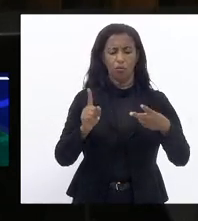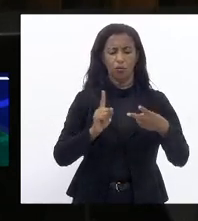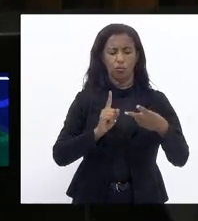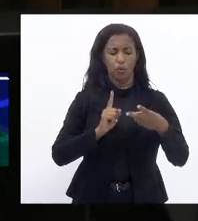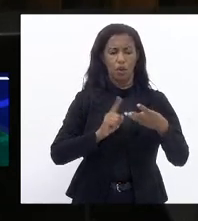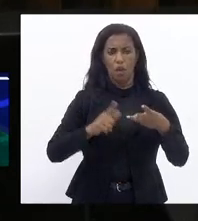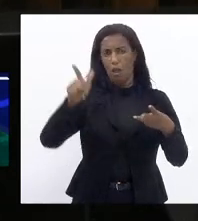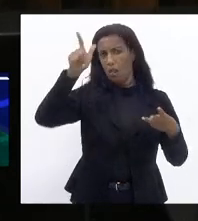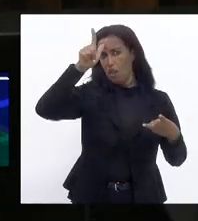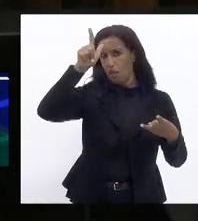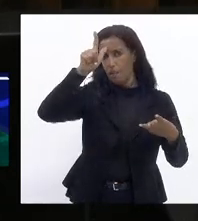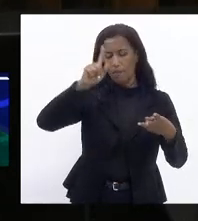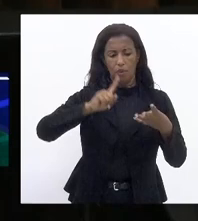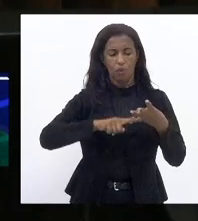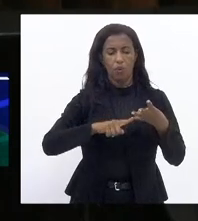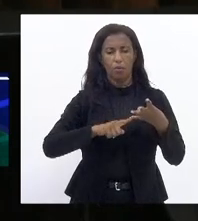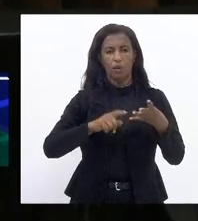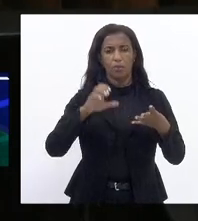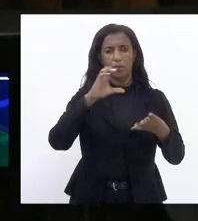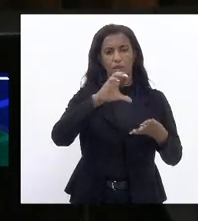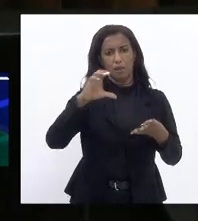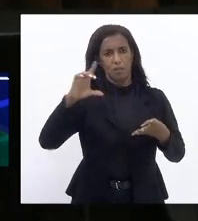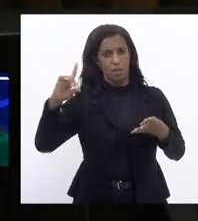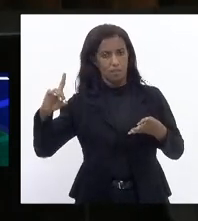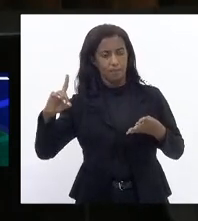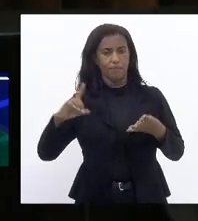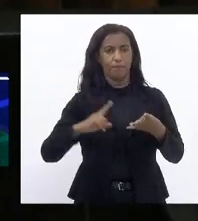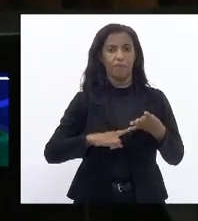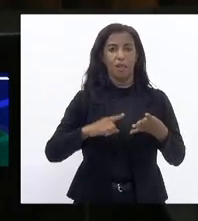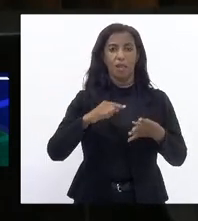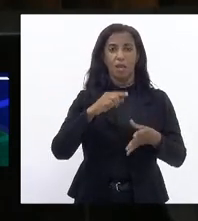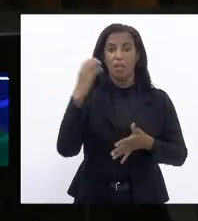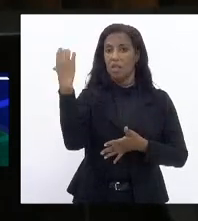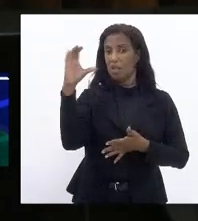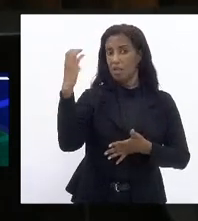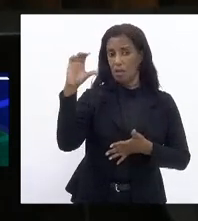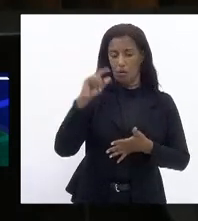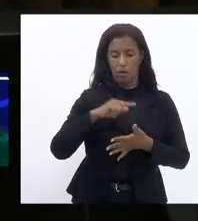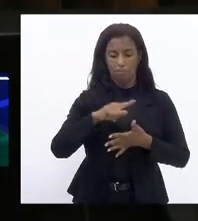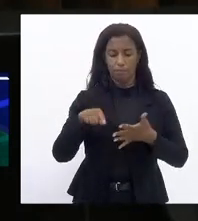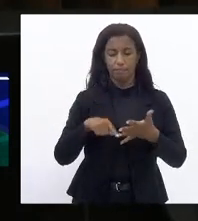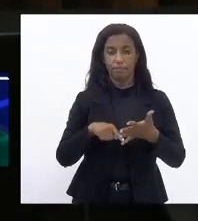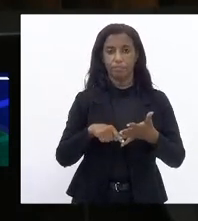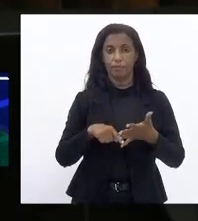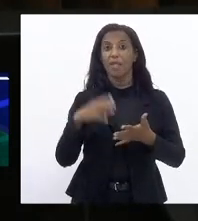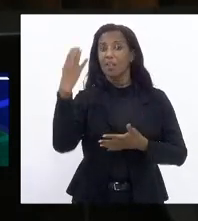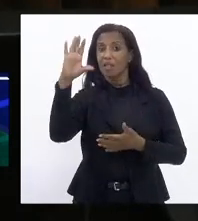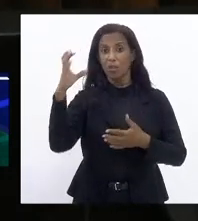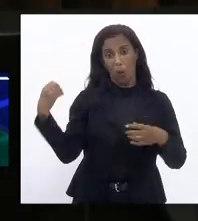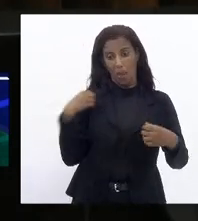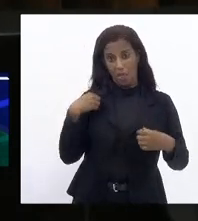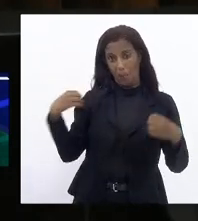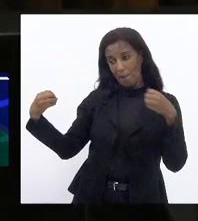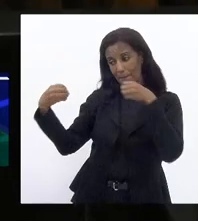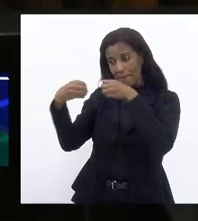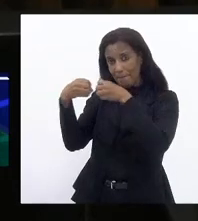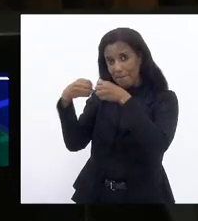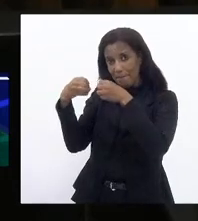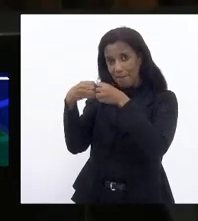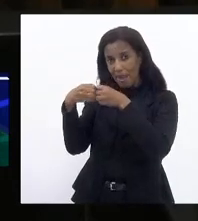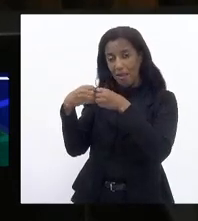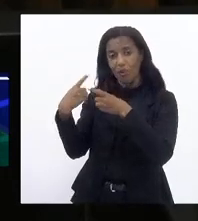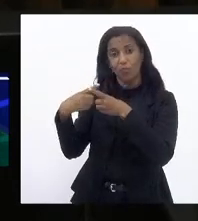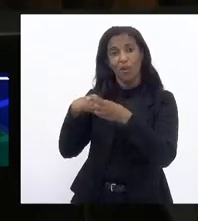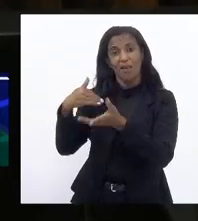Alemão, Cidade de Deus e Niterói. Niterói eu acompanhei de perto, né? Era